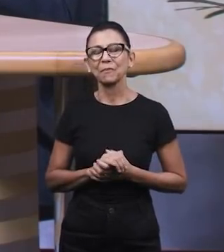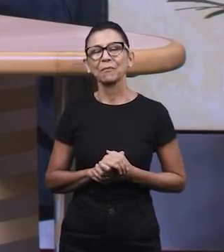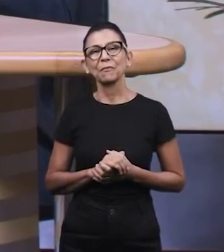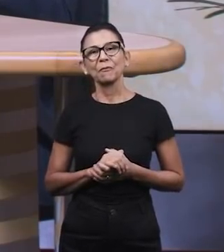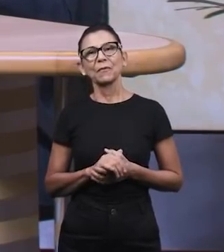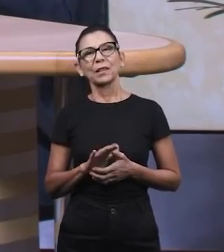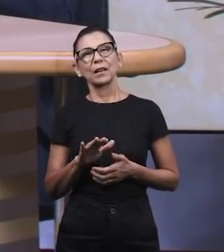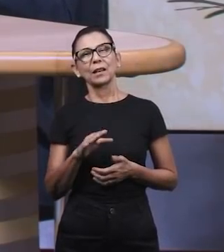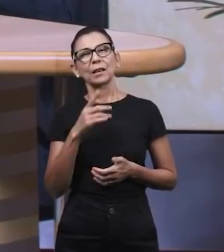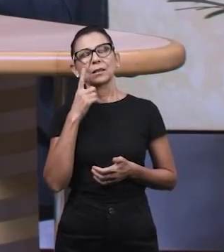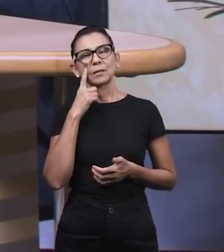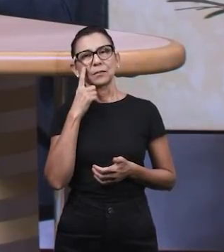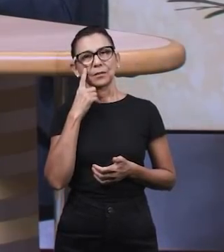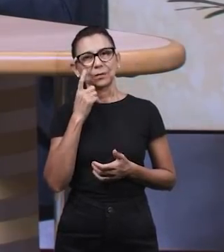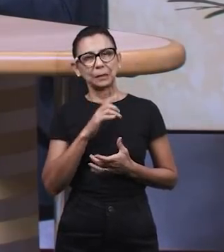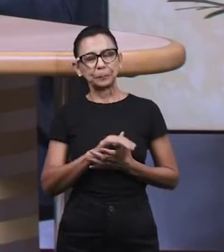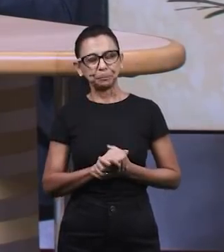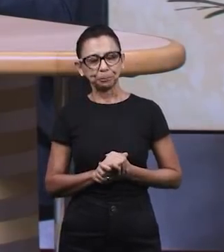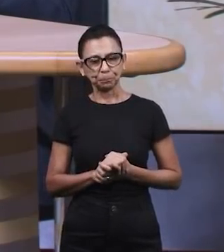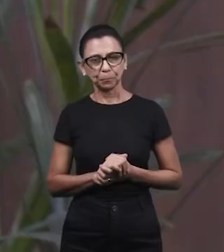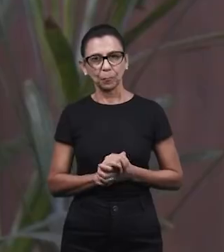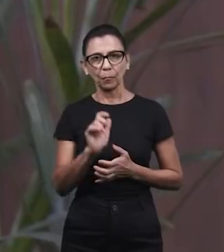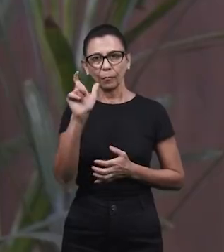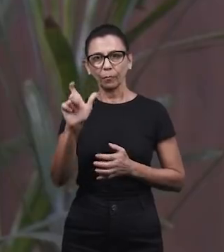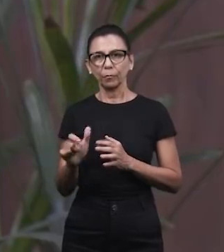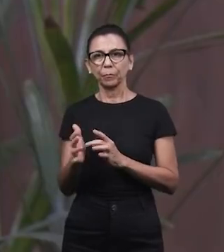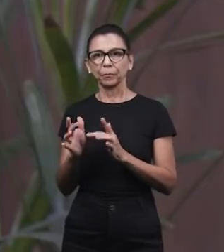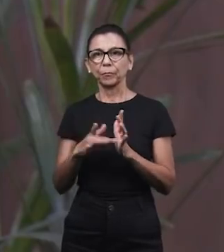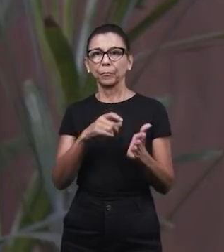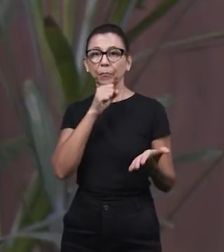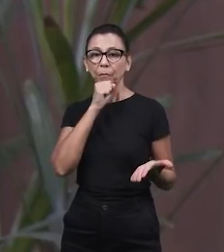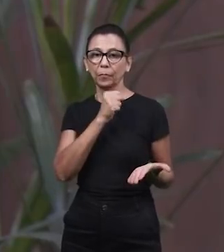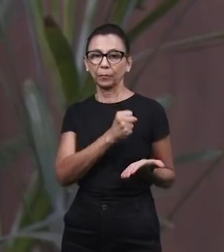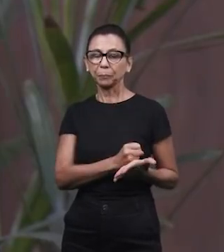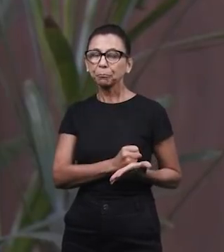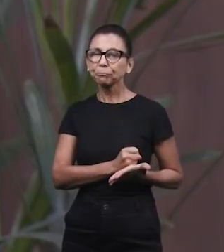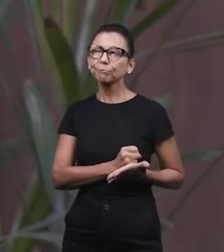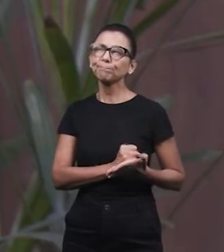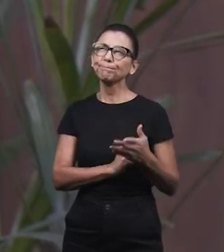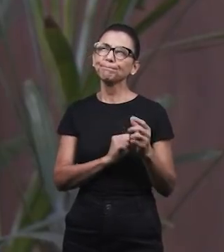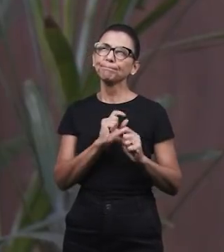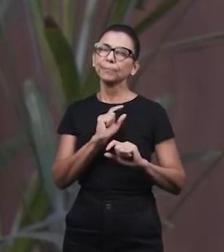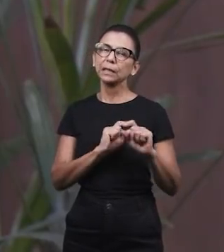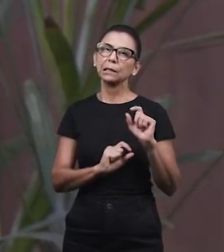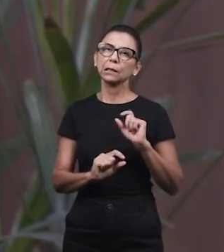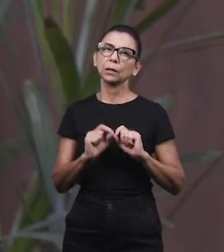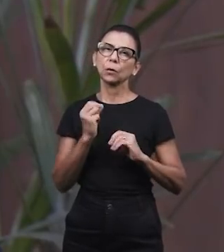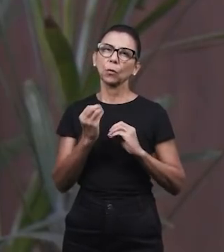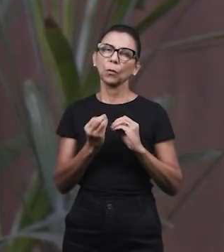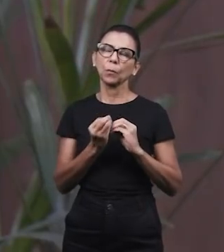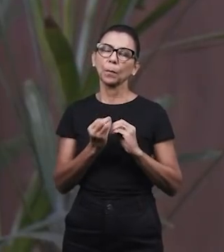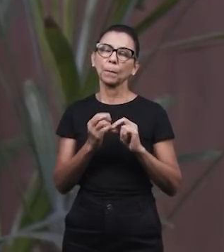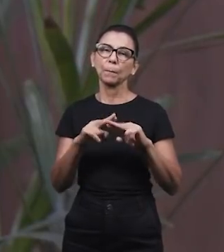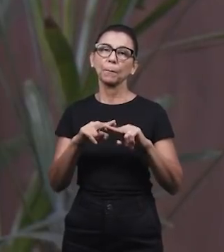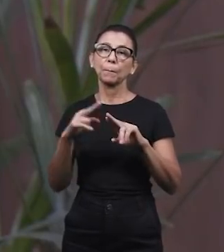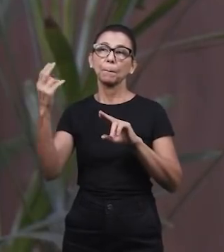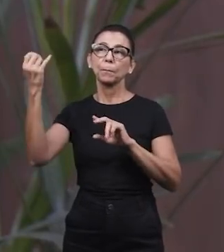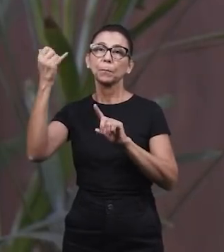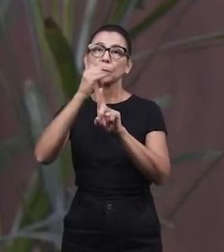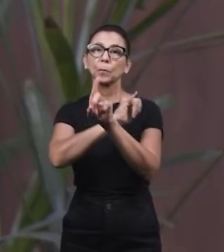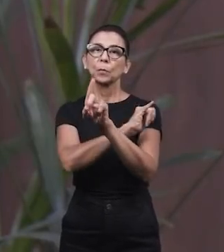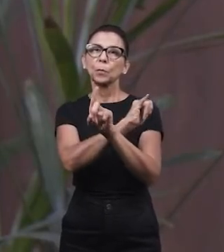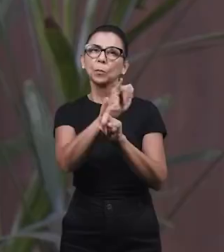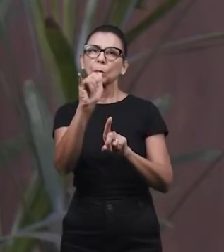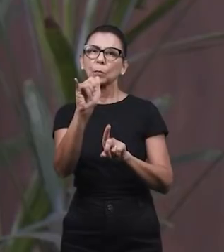verdade, você vai ver Jesus no Velho Testamento de uma forma que nós chamaríamos assim, de uma forma